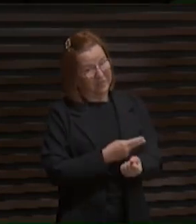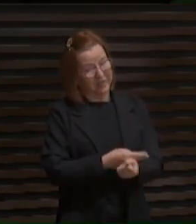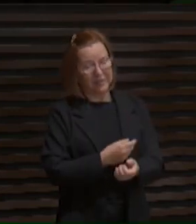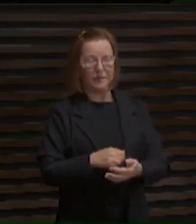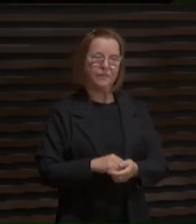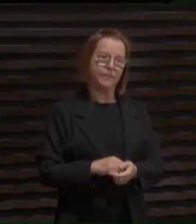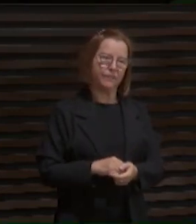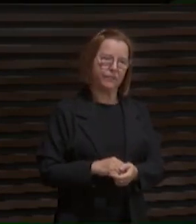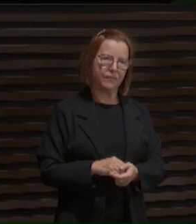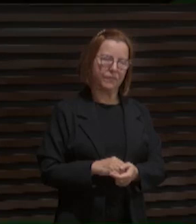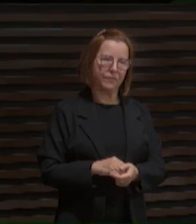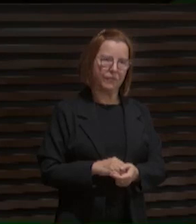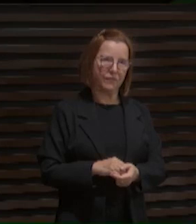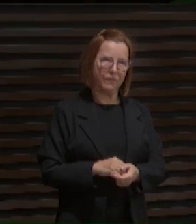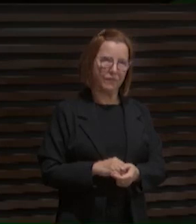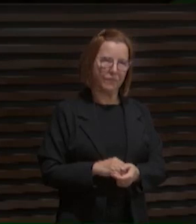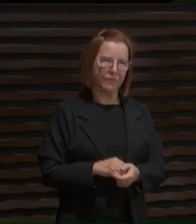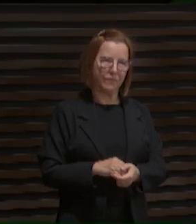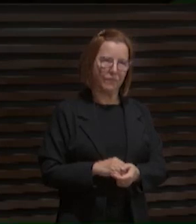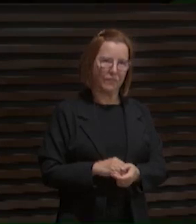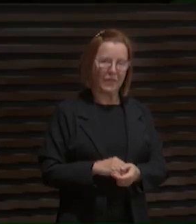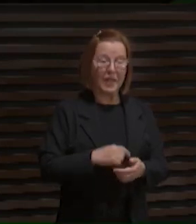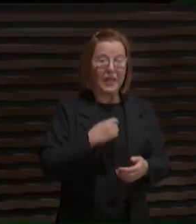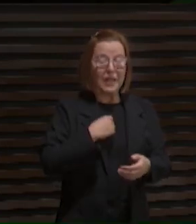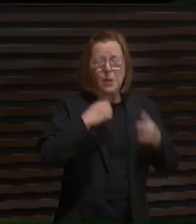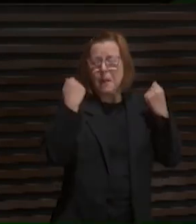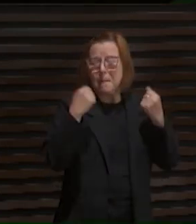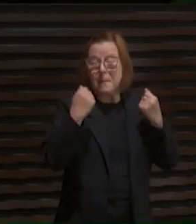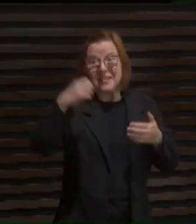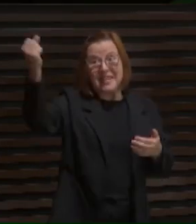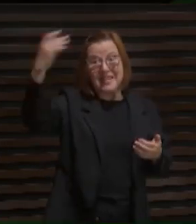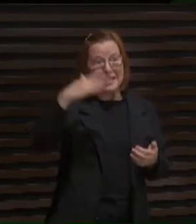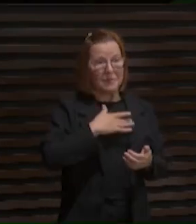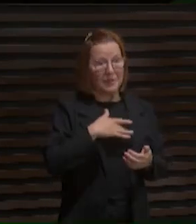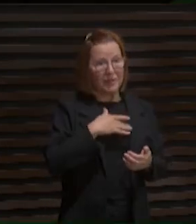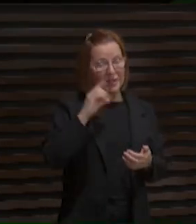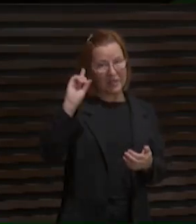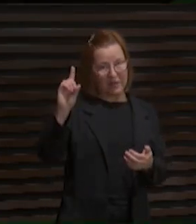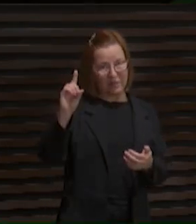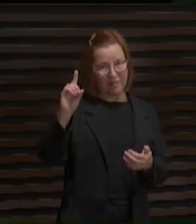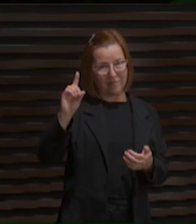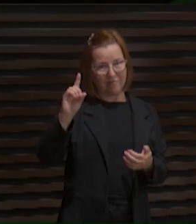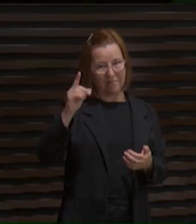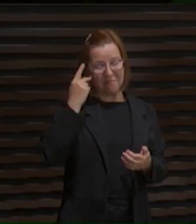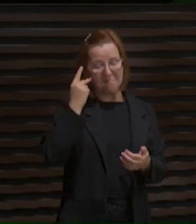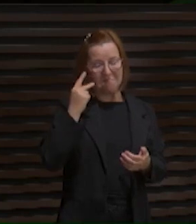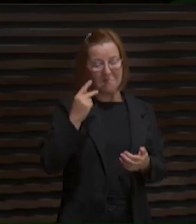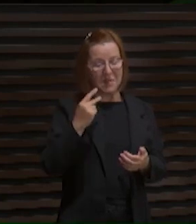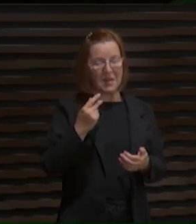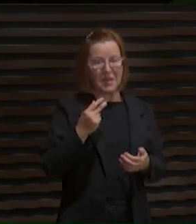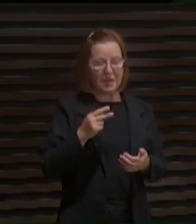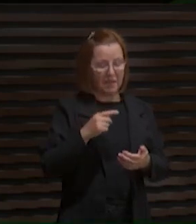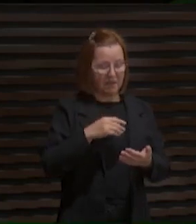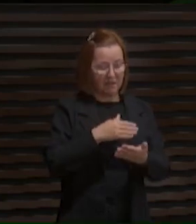Como eu faço isso, meus irmãos? Como eu sou carente da graça e da misericórdia de Deus para me voltar o tempo inteiro?